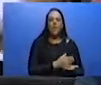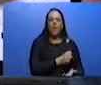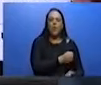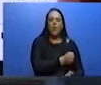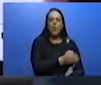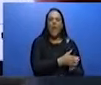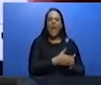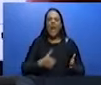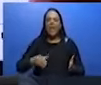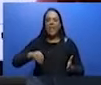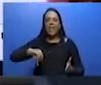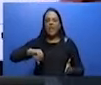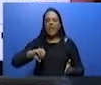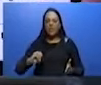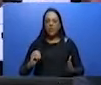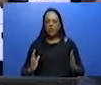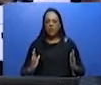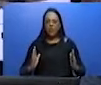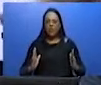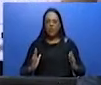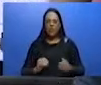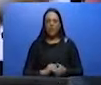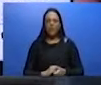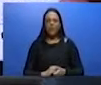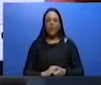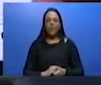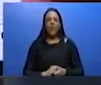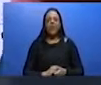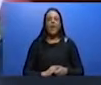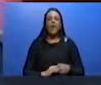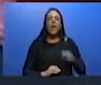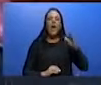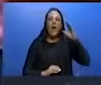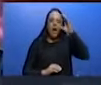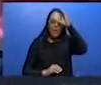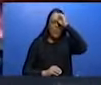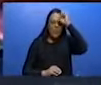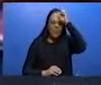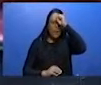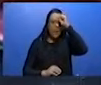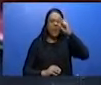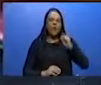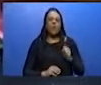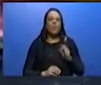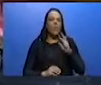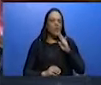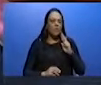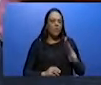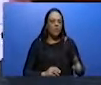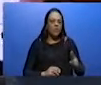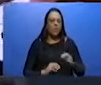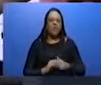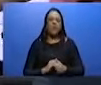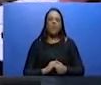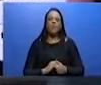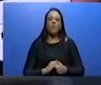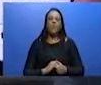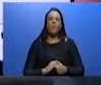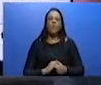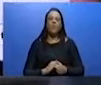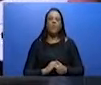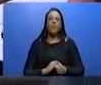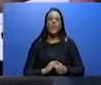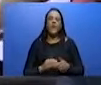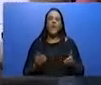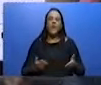90. Ouviu a explicação e respondemos algumas perguntas juntos. E vocês vão fazer a tarefa